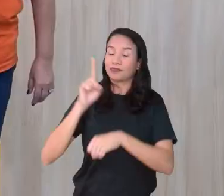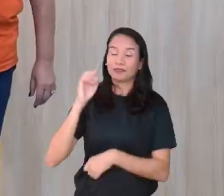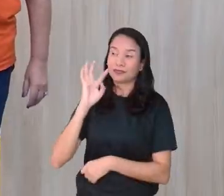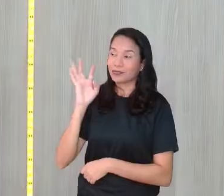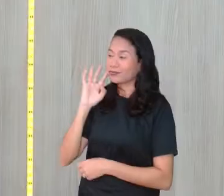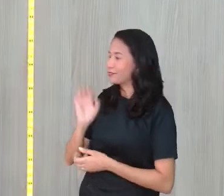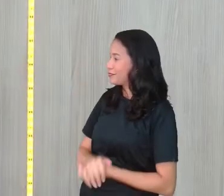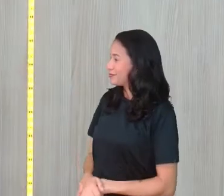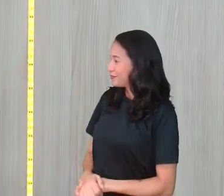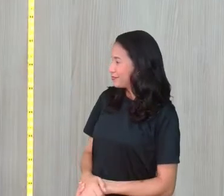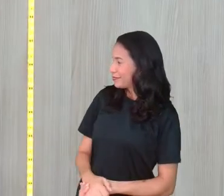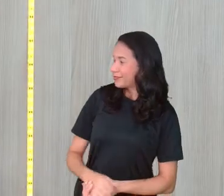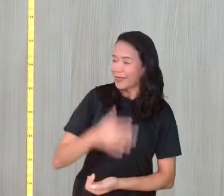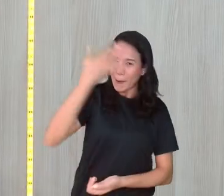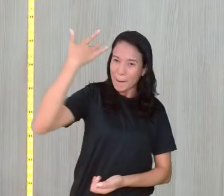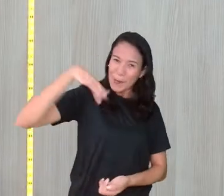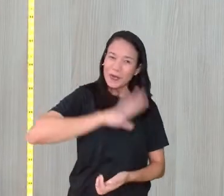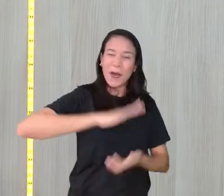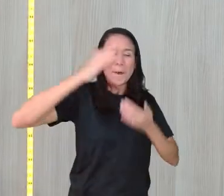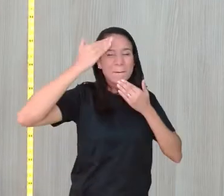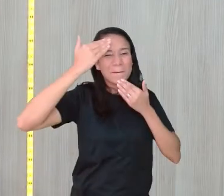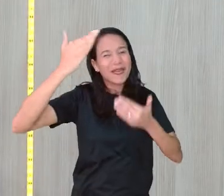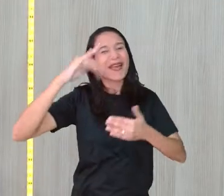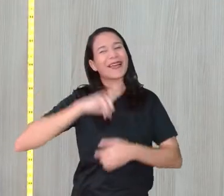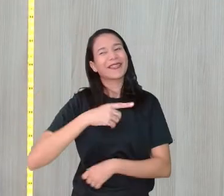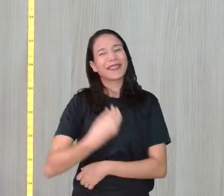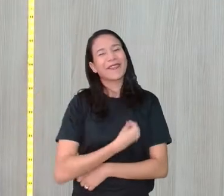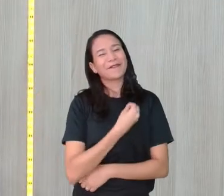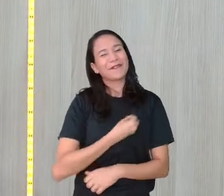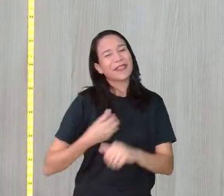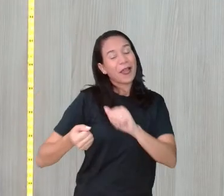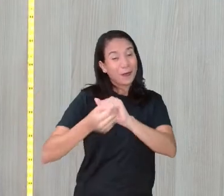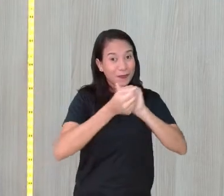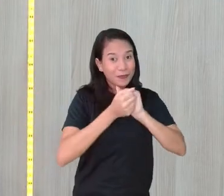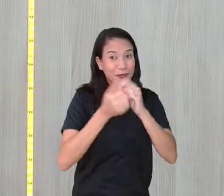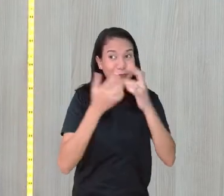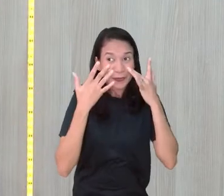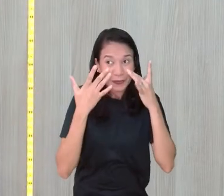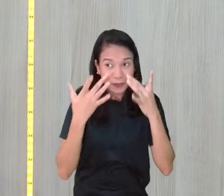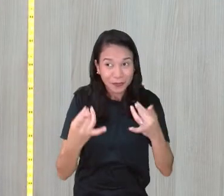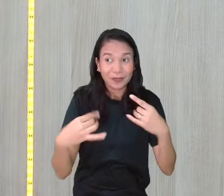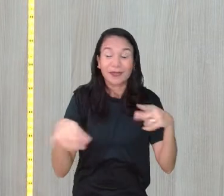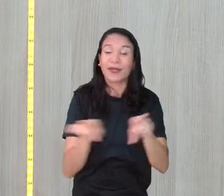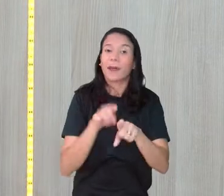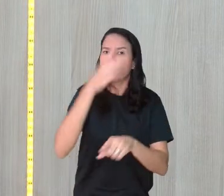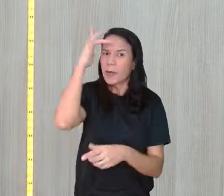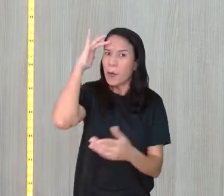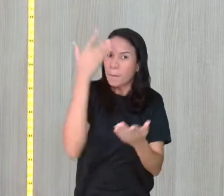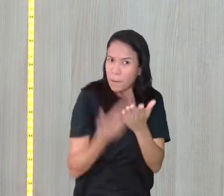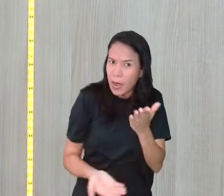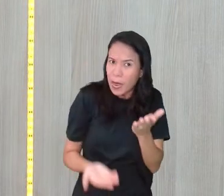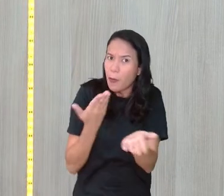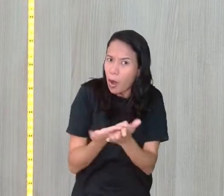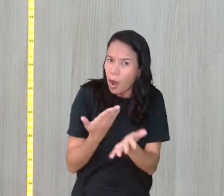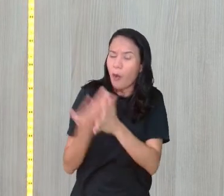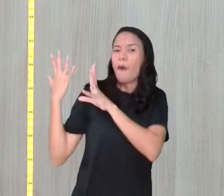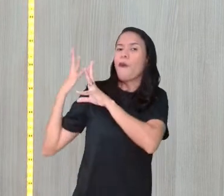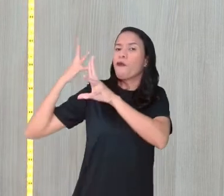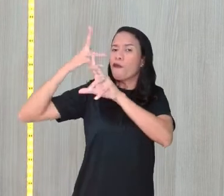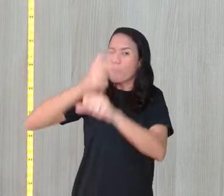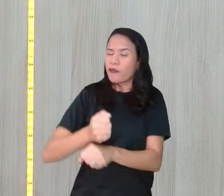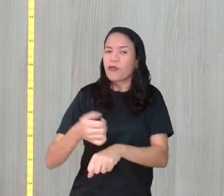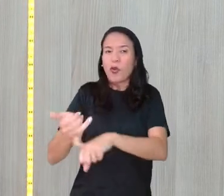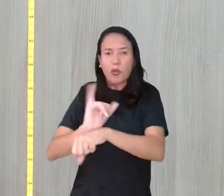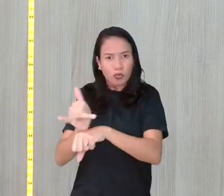legal. Bem, pessoal, obrigada, viu, pela presença de vocês. Prestem bastante atenção. Quem perdeu essa aula, revise essa aula, veja no YouTube,